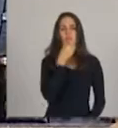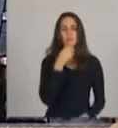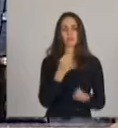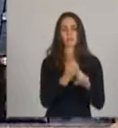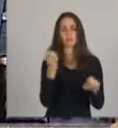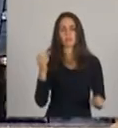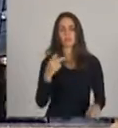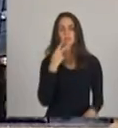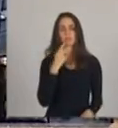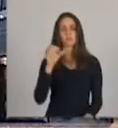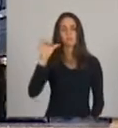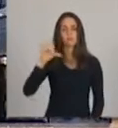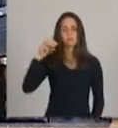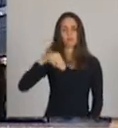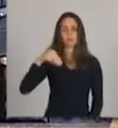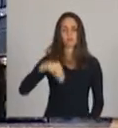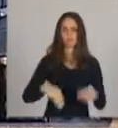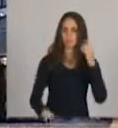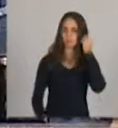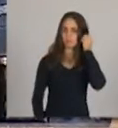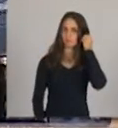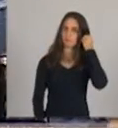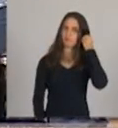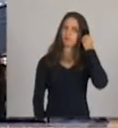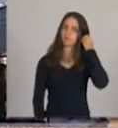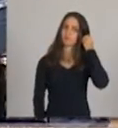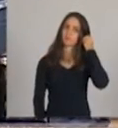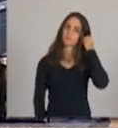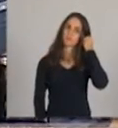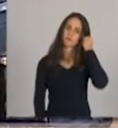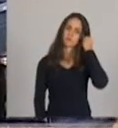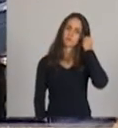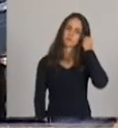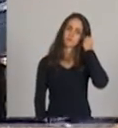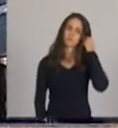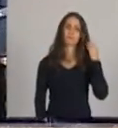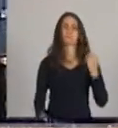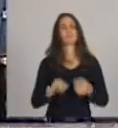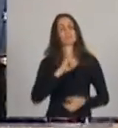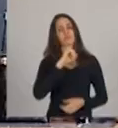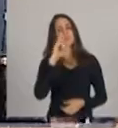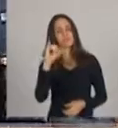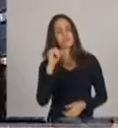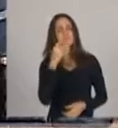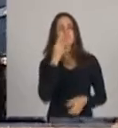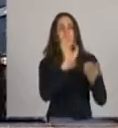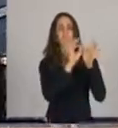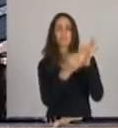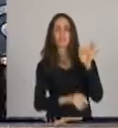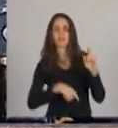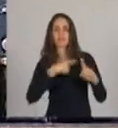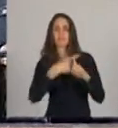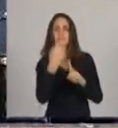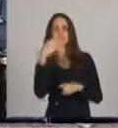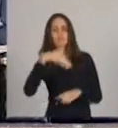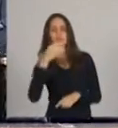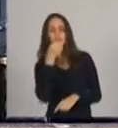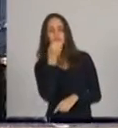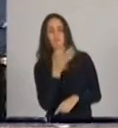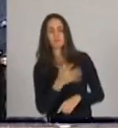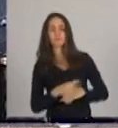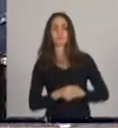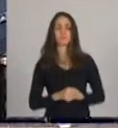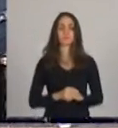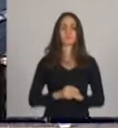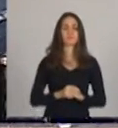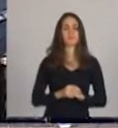Esmeralda falou 9 minutos. A cada um que fala vai ganhando mais 1 minuto, isso está bom. Eu